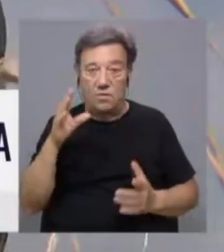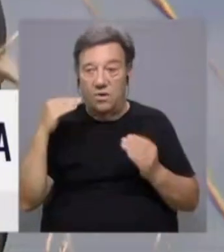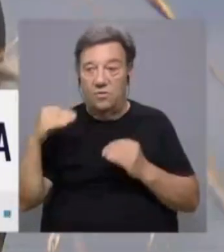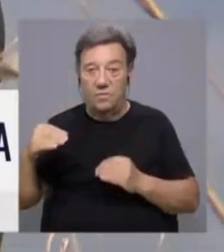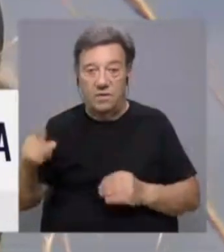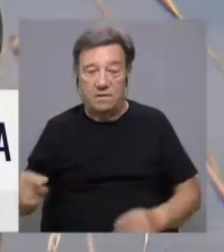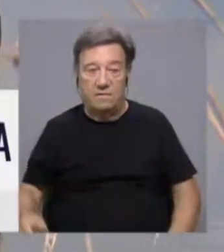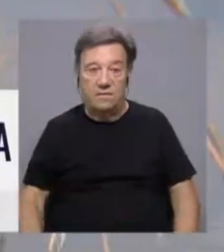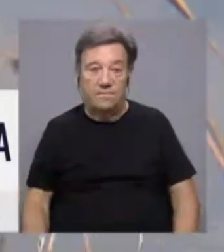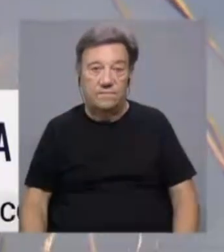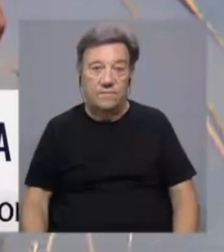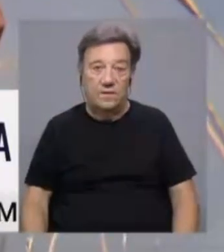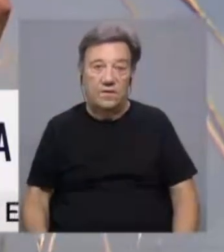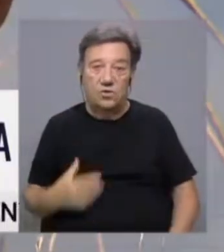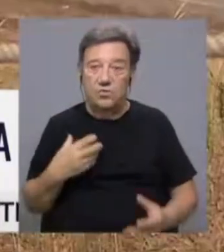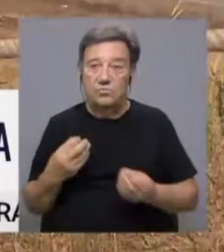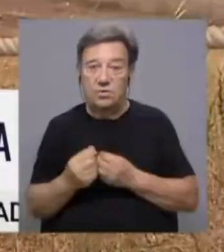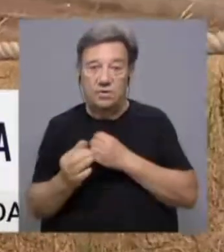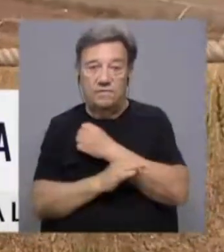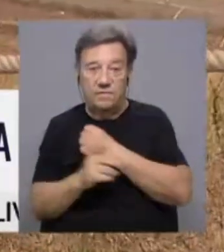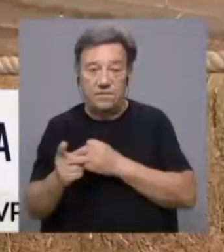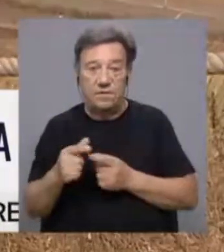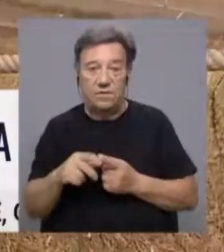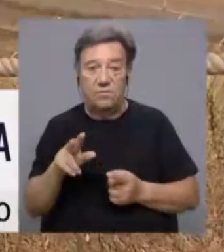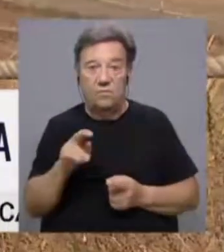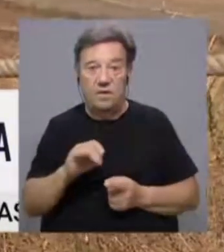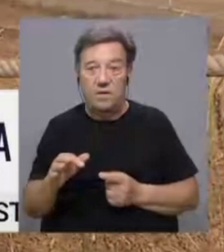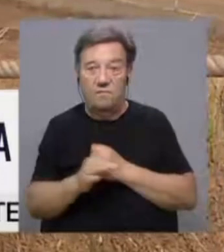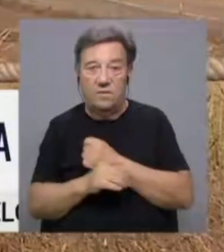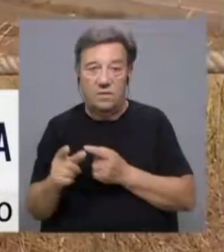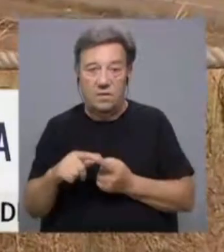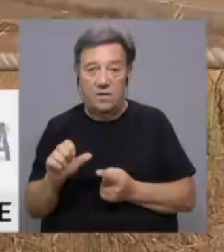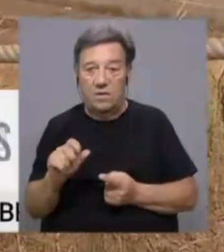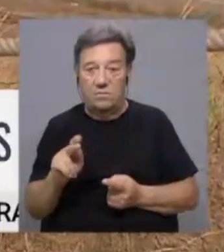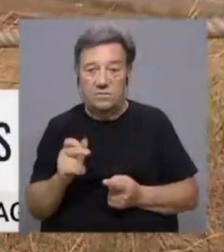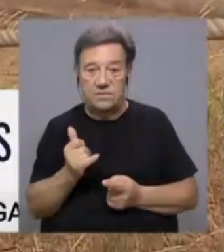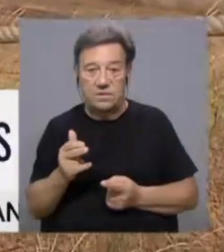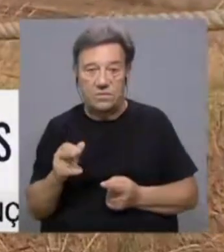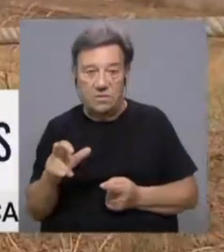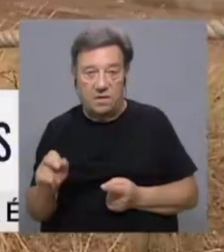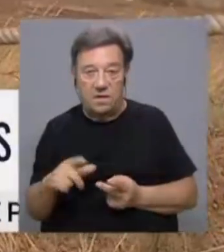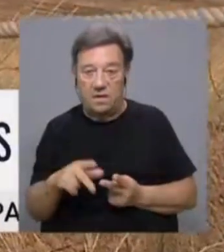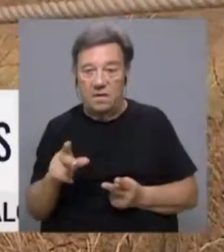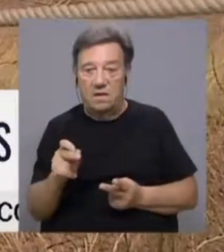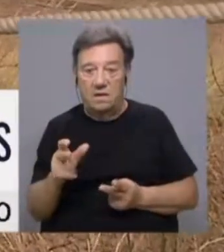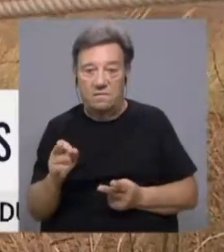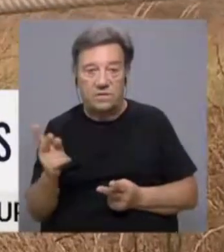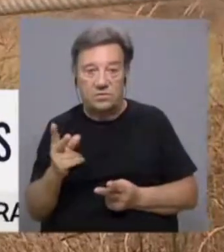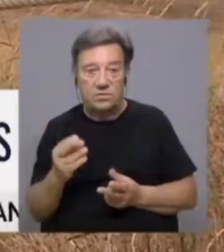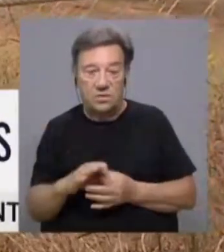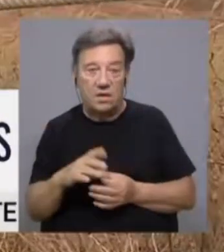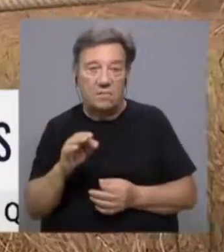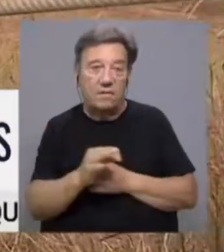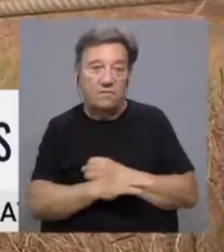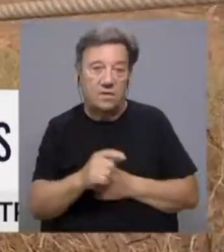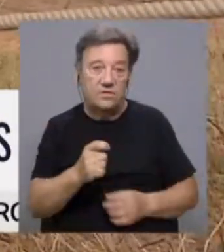educativas. Juntámos-nos a Junta de Freguesia, unimos a União de Freguesias de Acossador em Navais, também em colaboração com a Junta de Freguesia